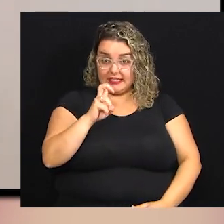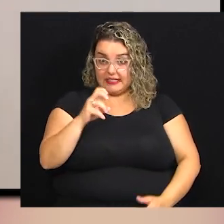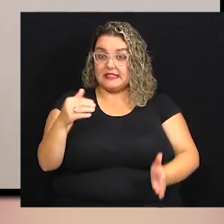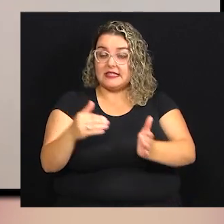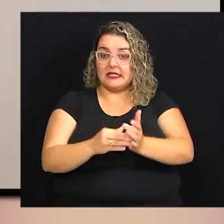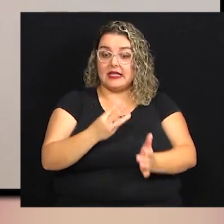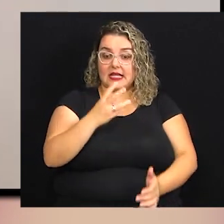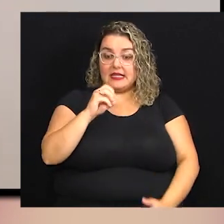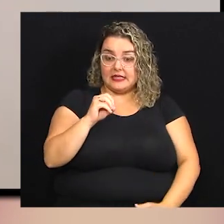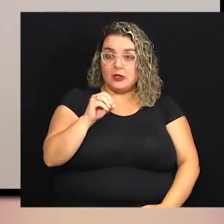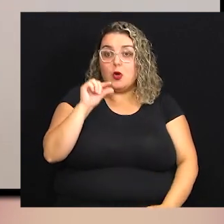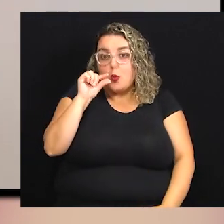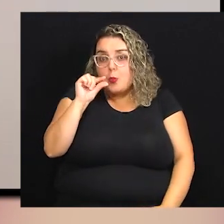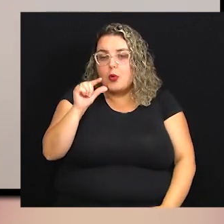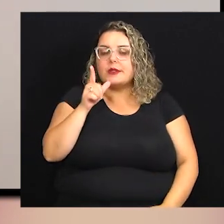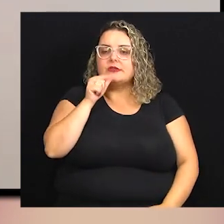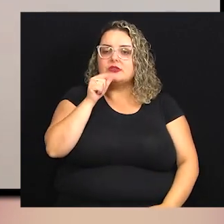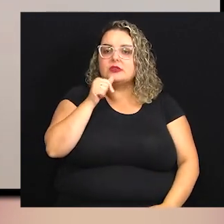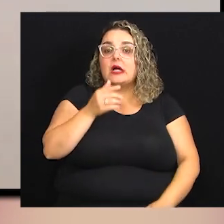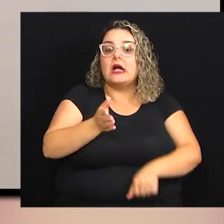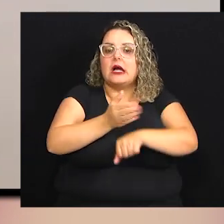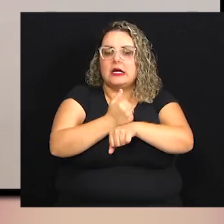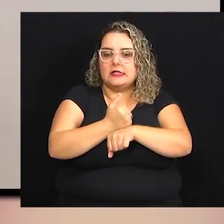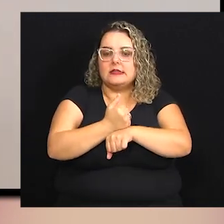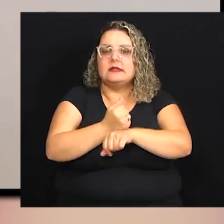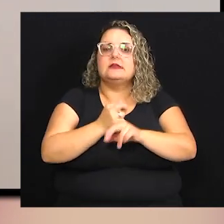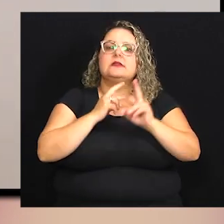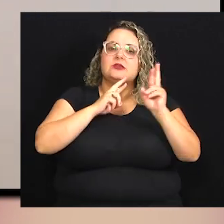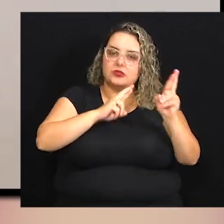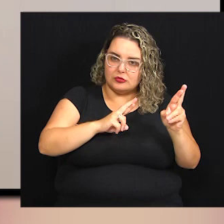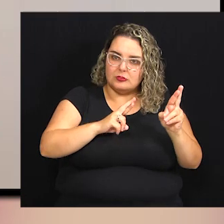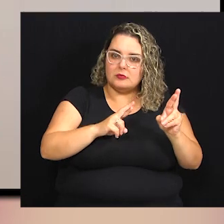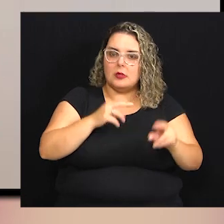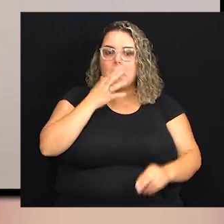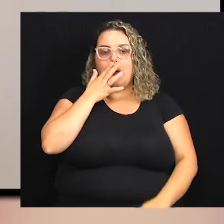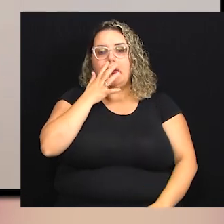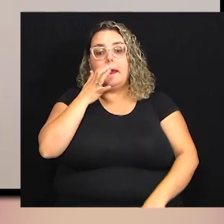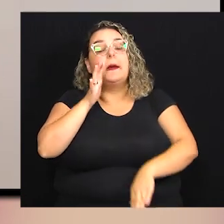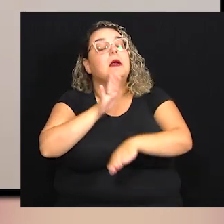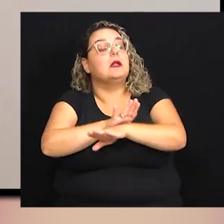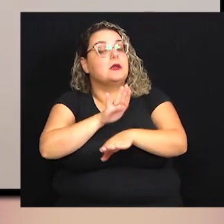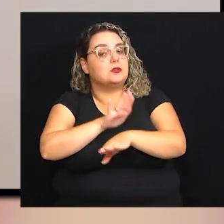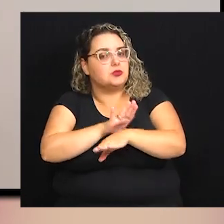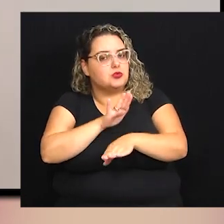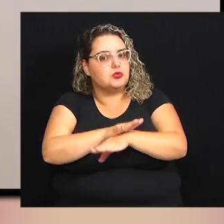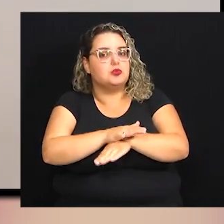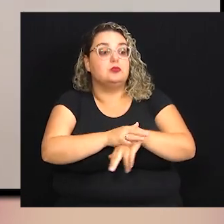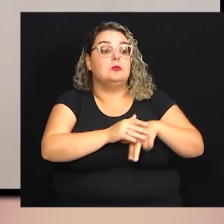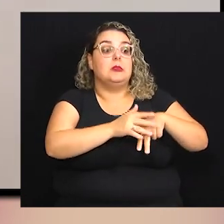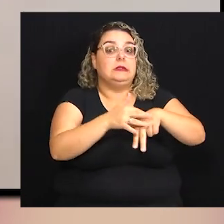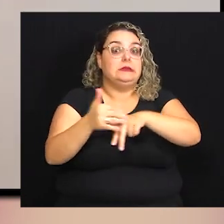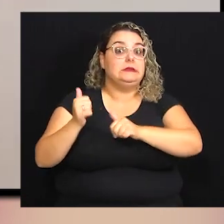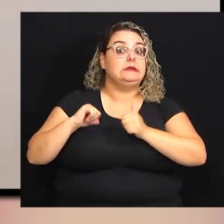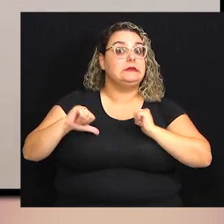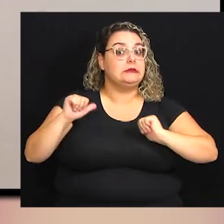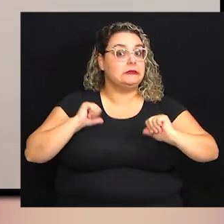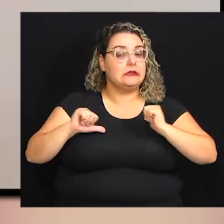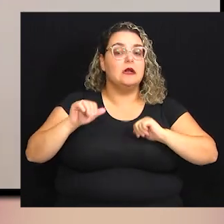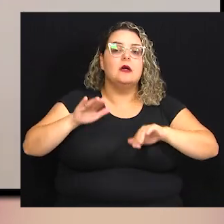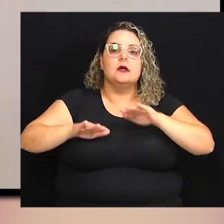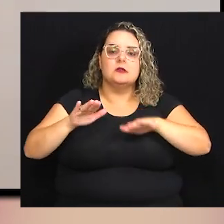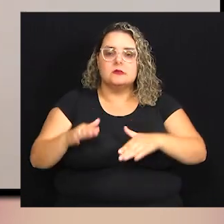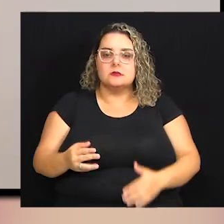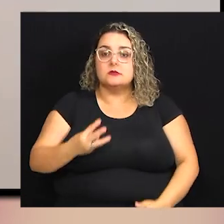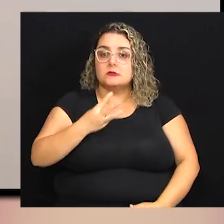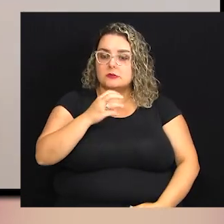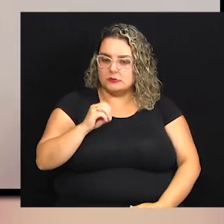gotas com um pouquinho de água antes de dormir. Ele é bem calmante, ele ajuda bastante. E pacientes ansiosos,